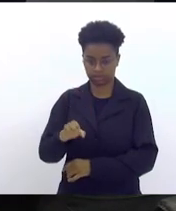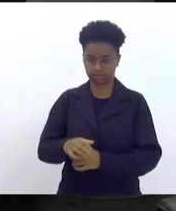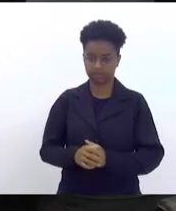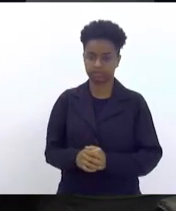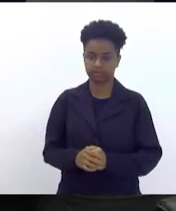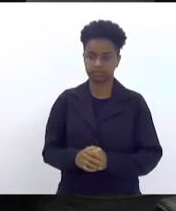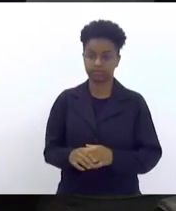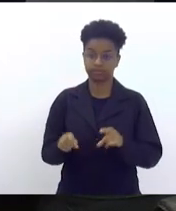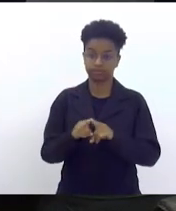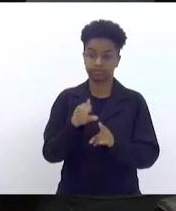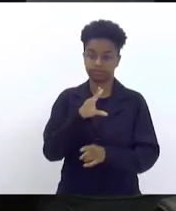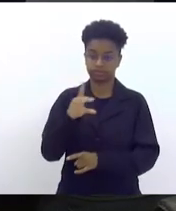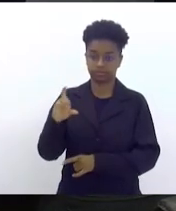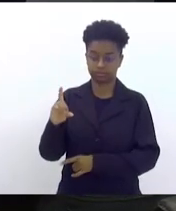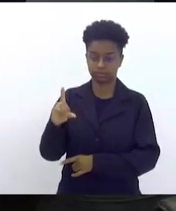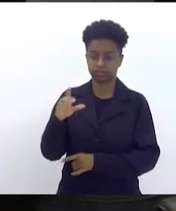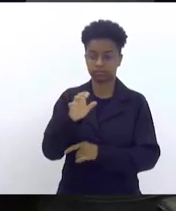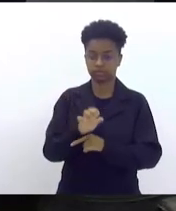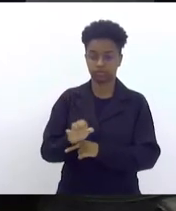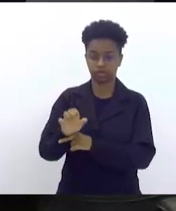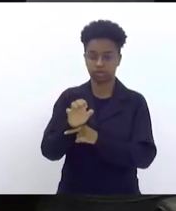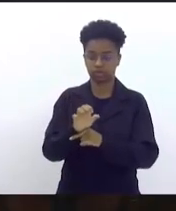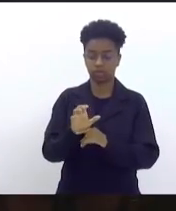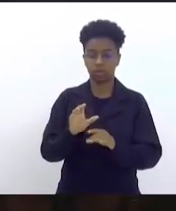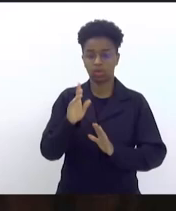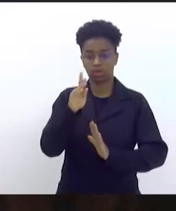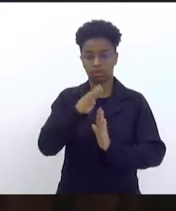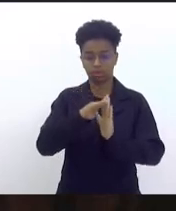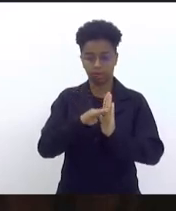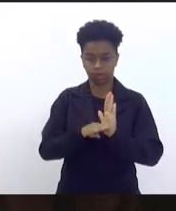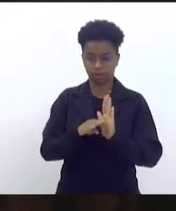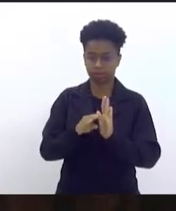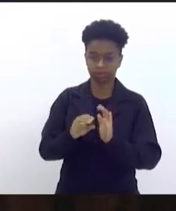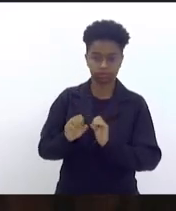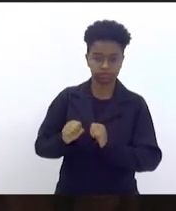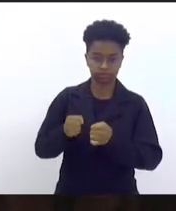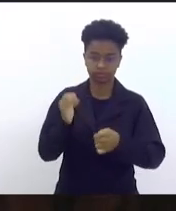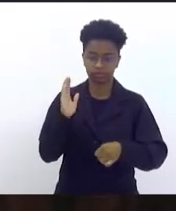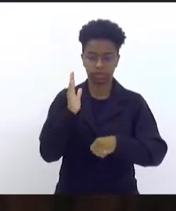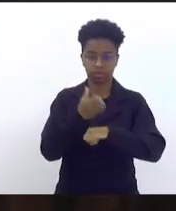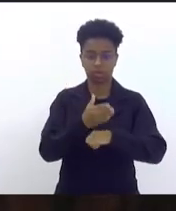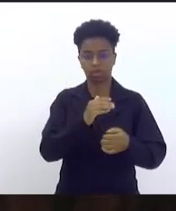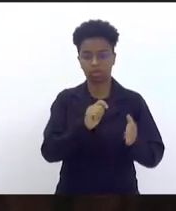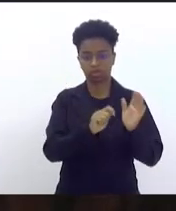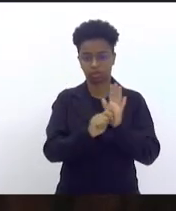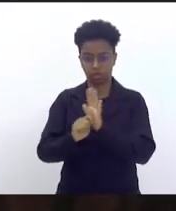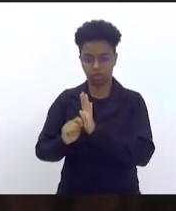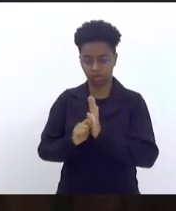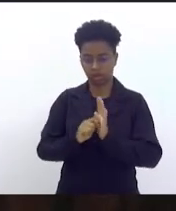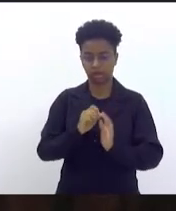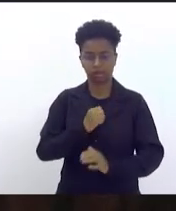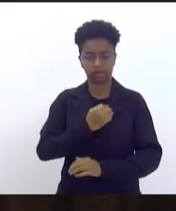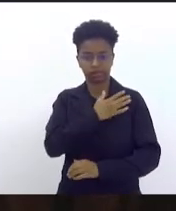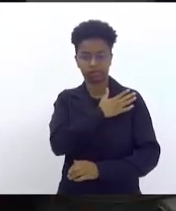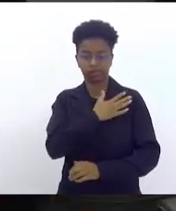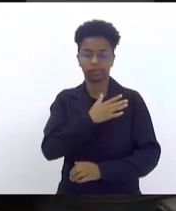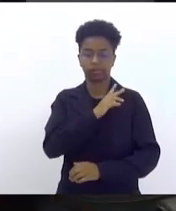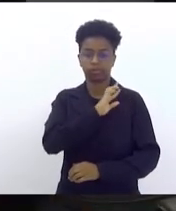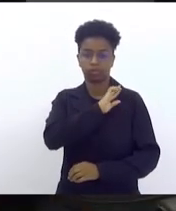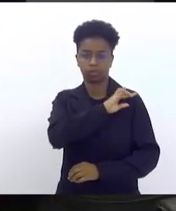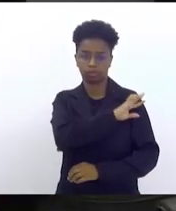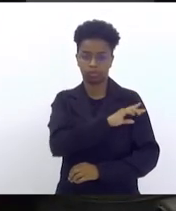o coordenador Estadual do programa Estadual de resistência às drogas tenente coronel da Polícia Militar senhor Carlos Eduardo